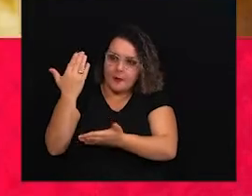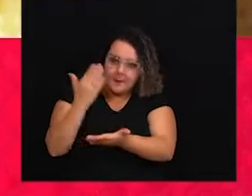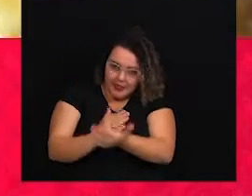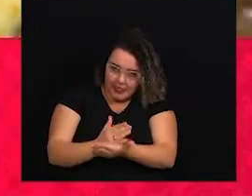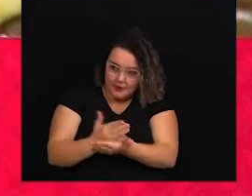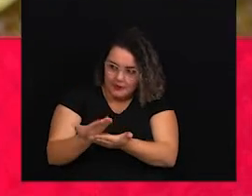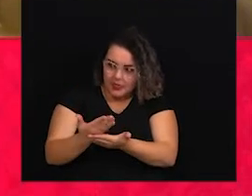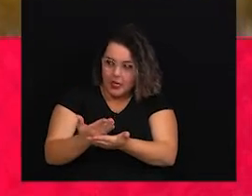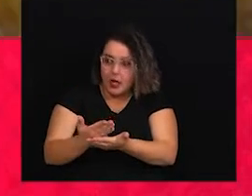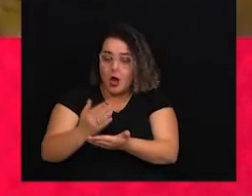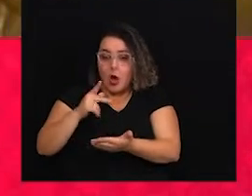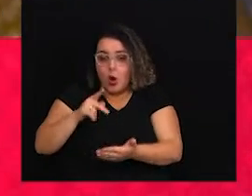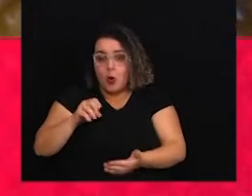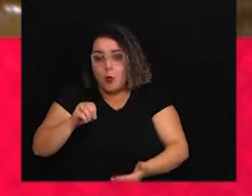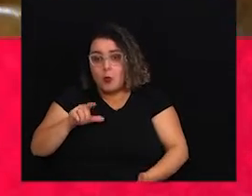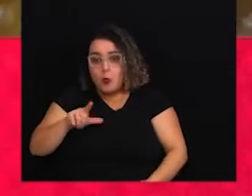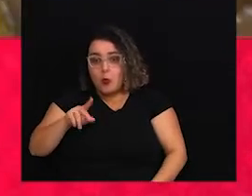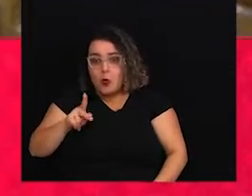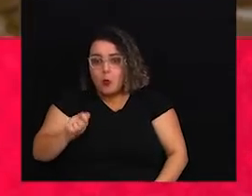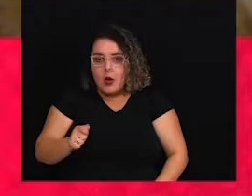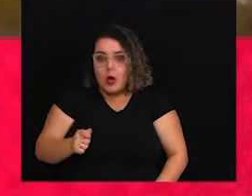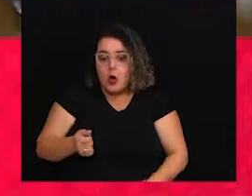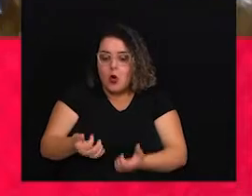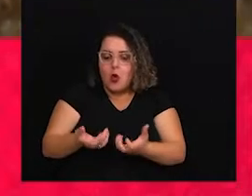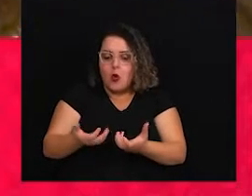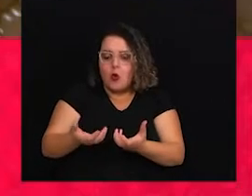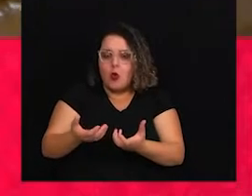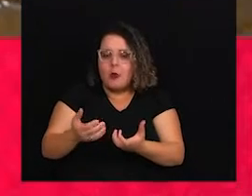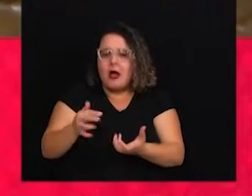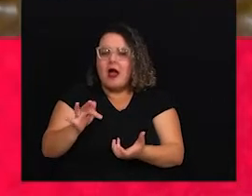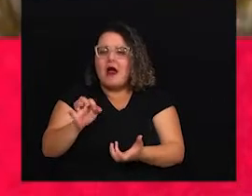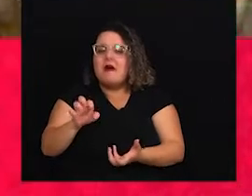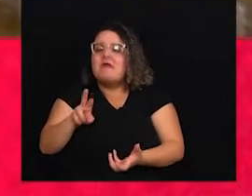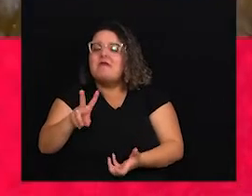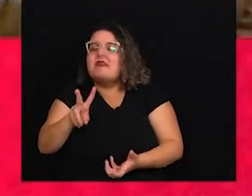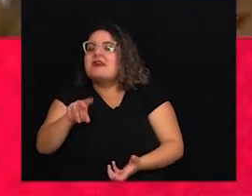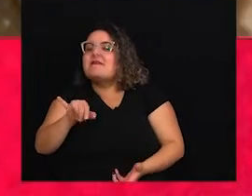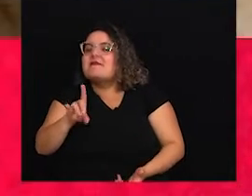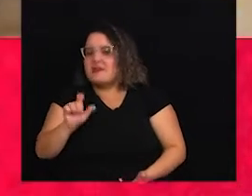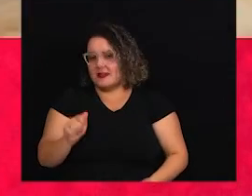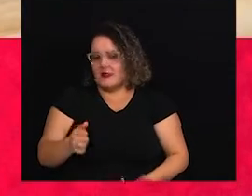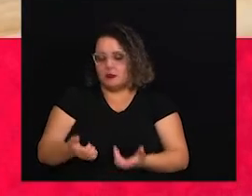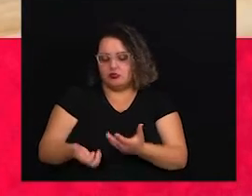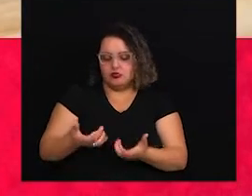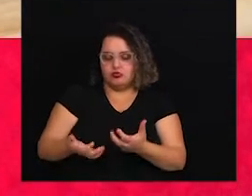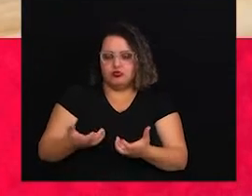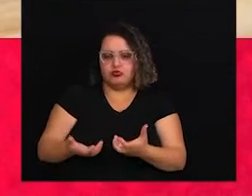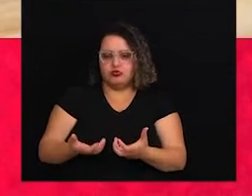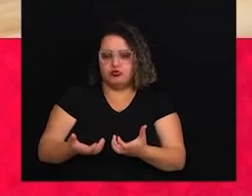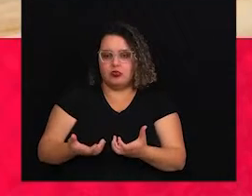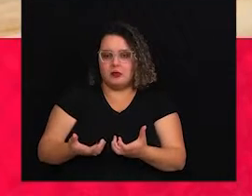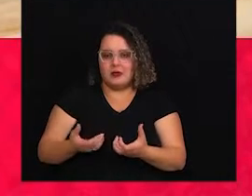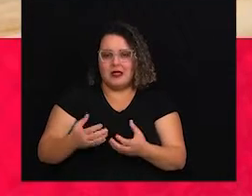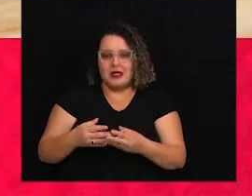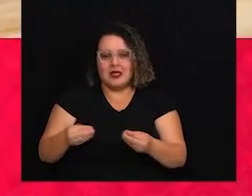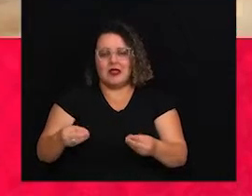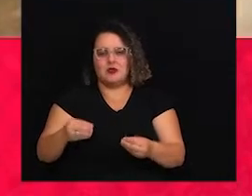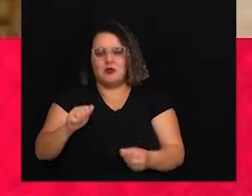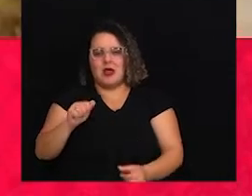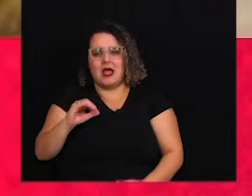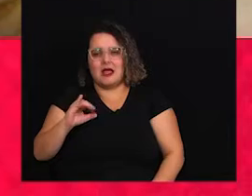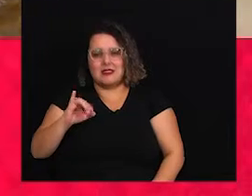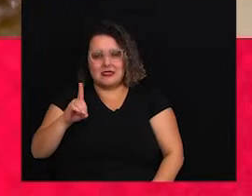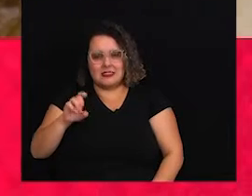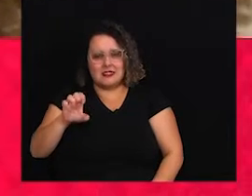ele, tira a polpa dele e a gente cozinha. Dá uma pré-cozida nele, dá uma fervida. Coloca ele nessa fervura que tira